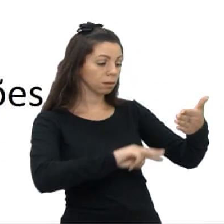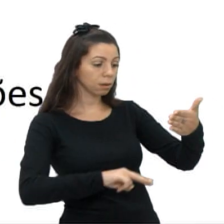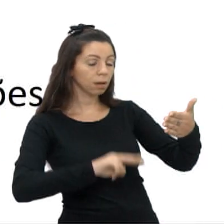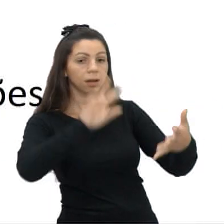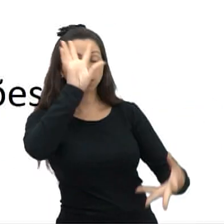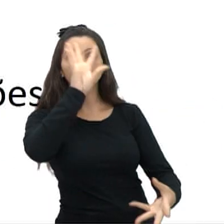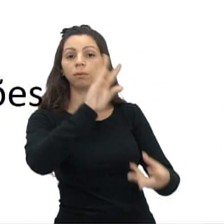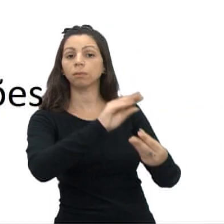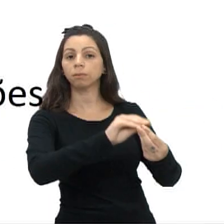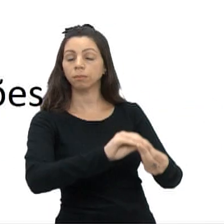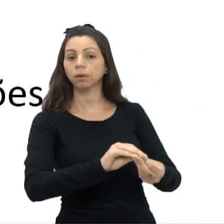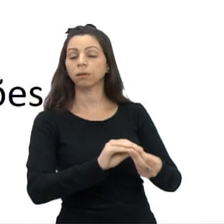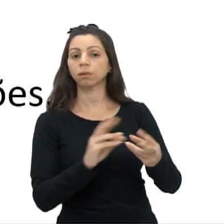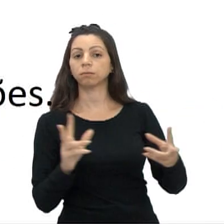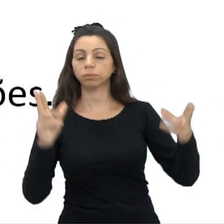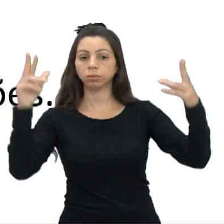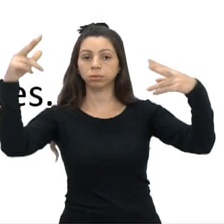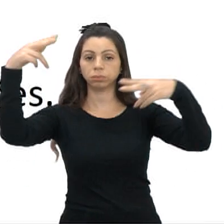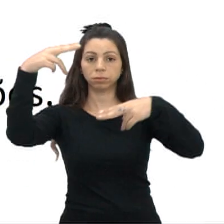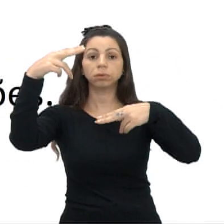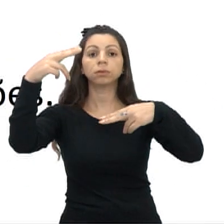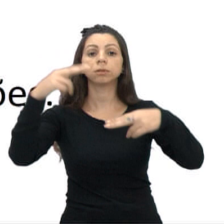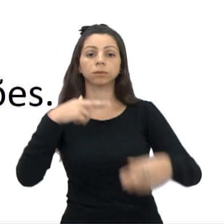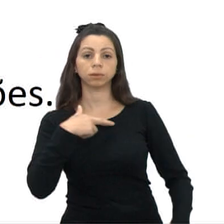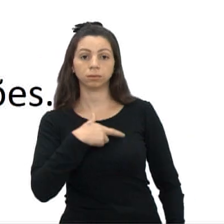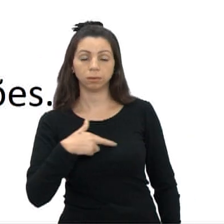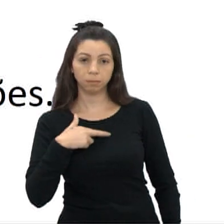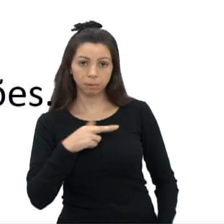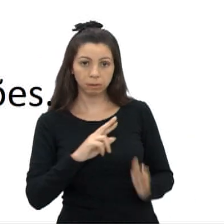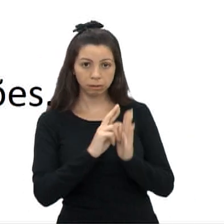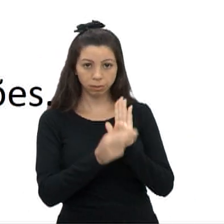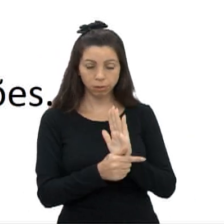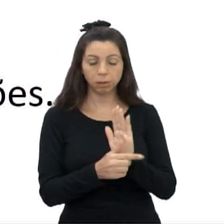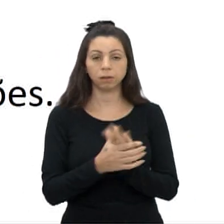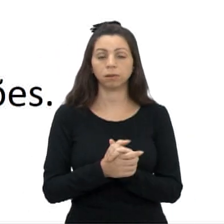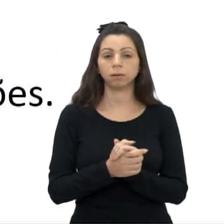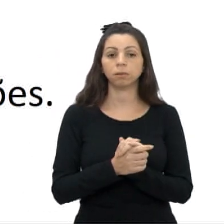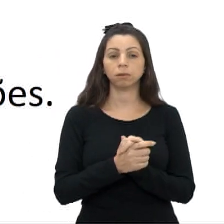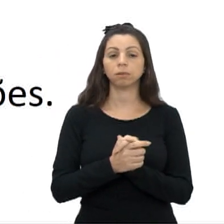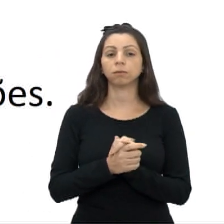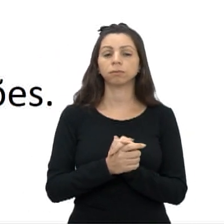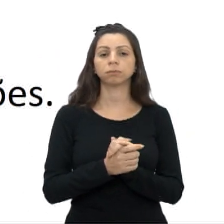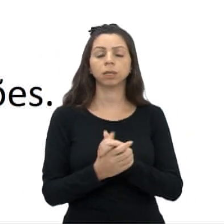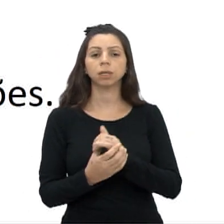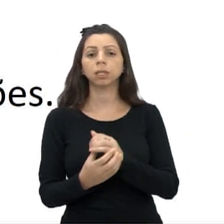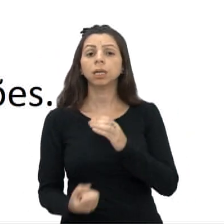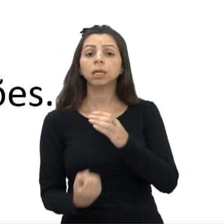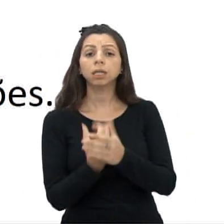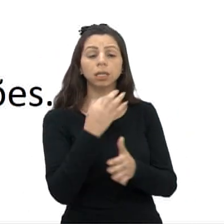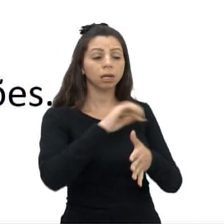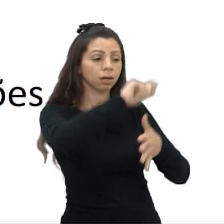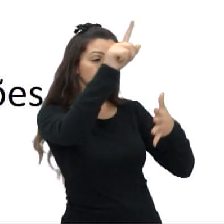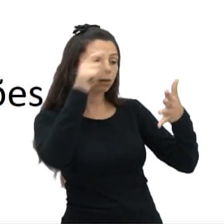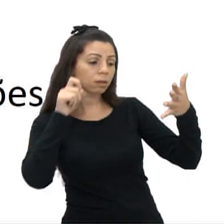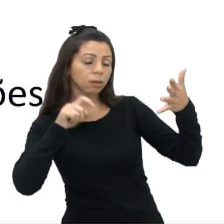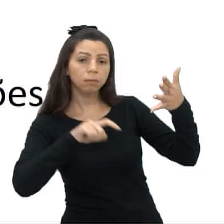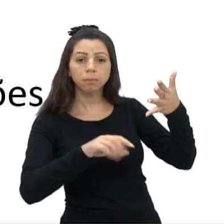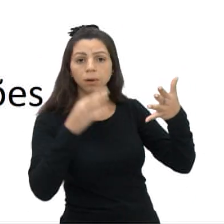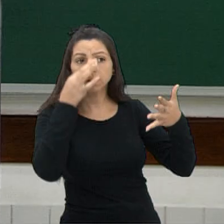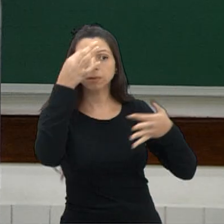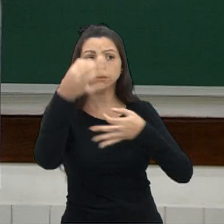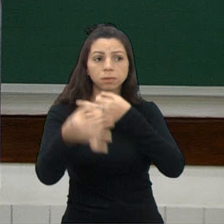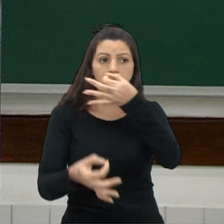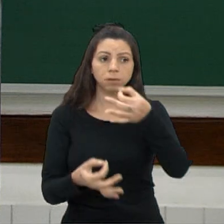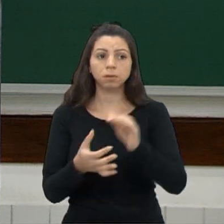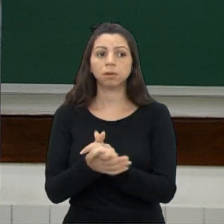romance, formular hipóteses, inferir o sentido de palavras e expressões, certo?